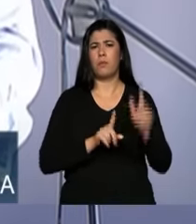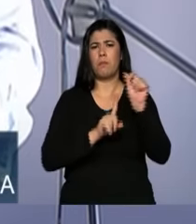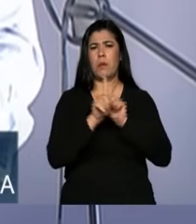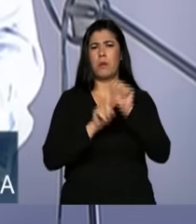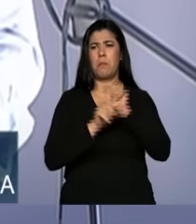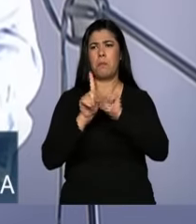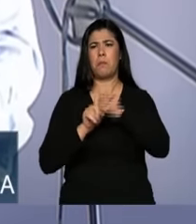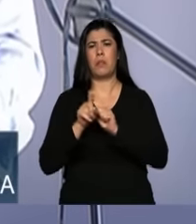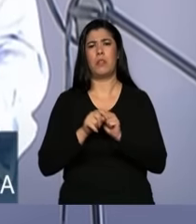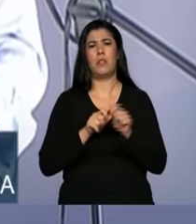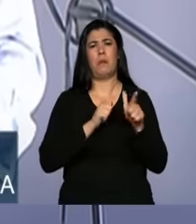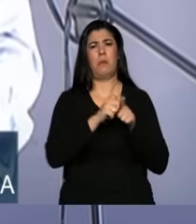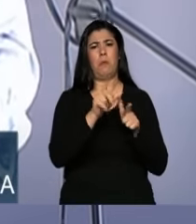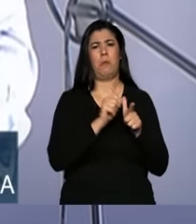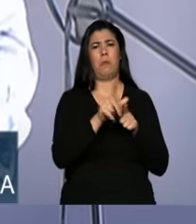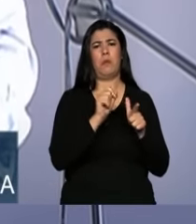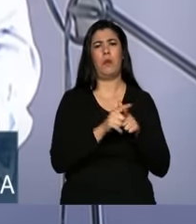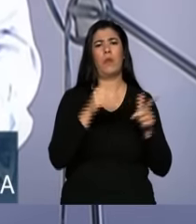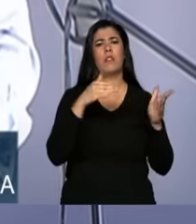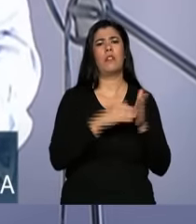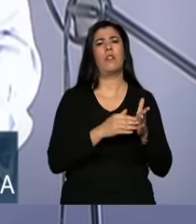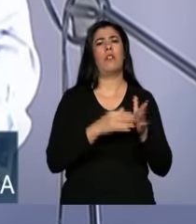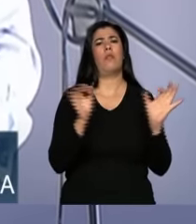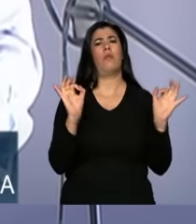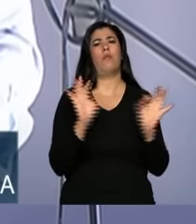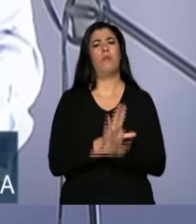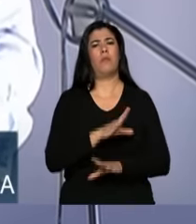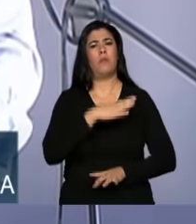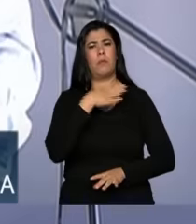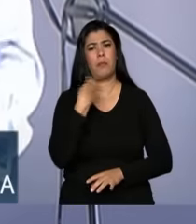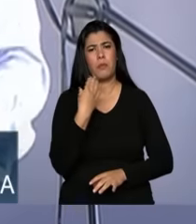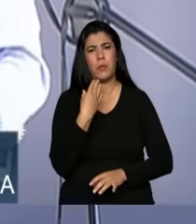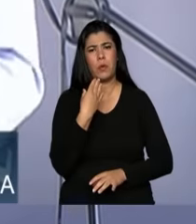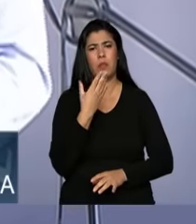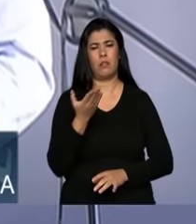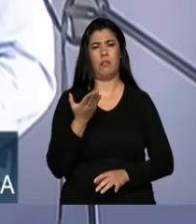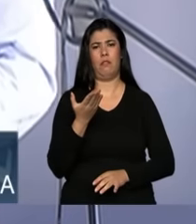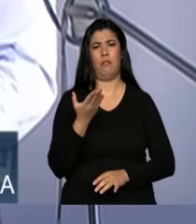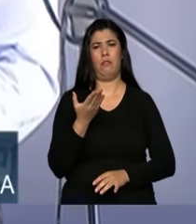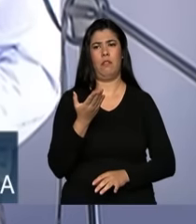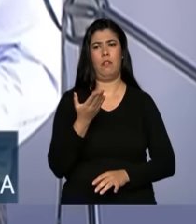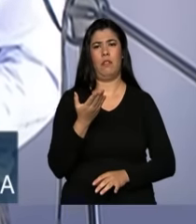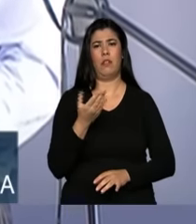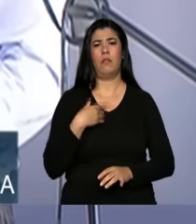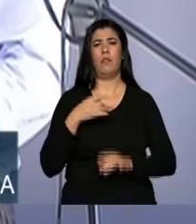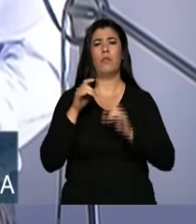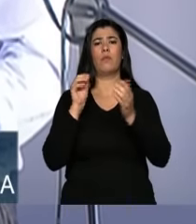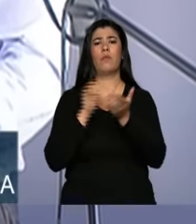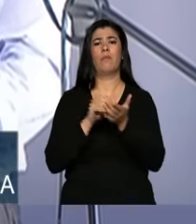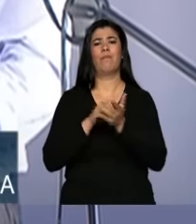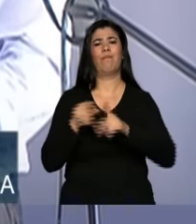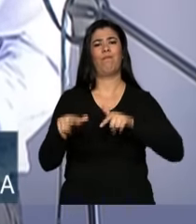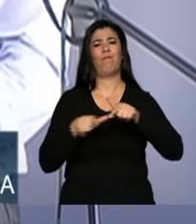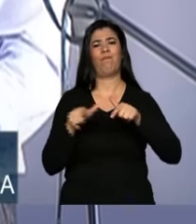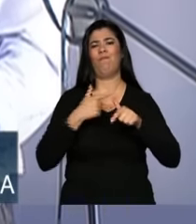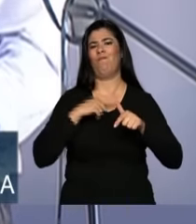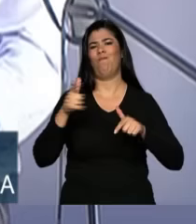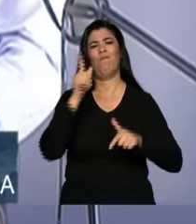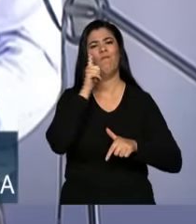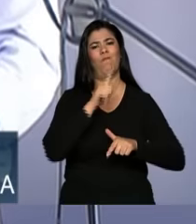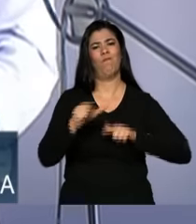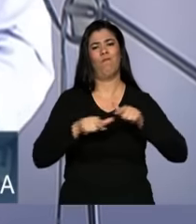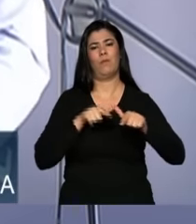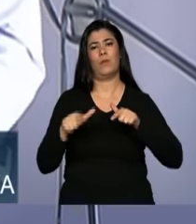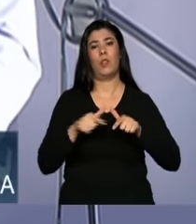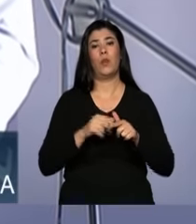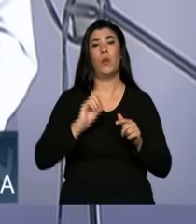mês até o final da vida. E quando a gente fica desempregado ou não consegue no